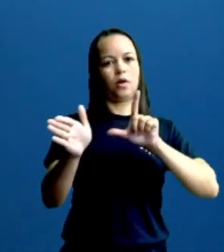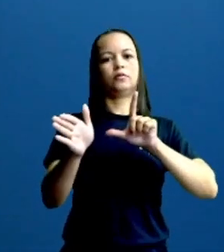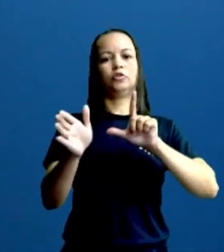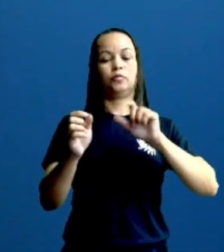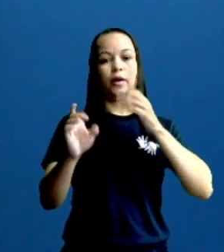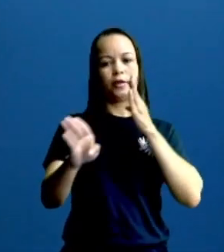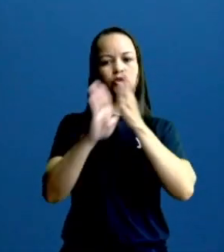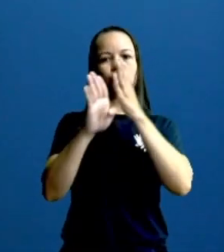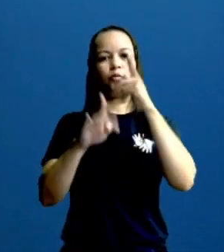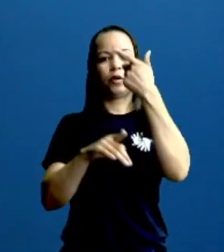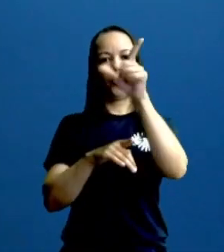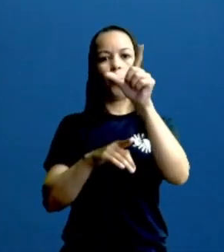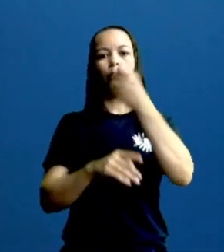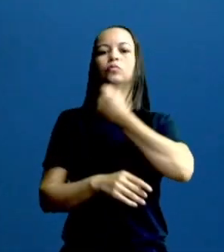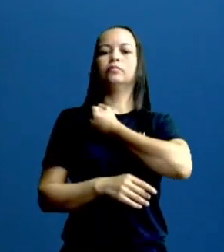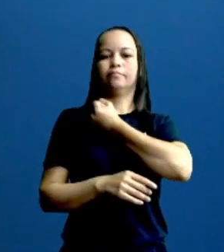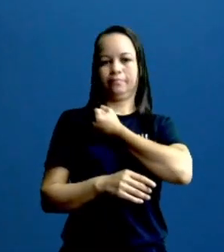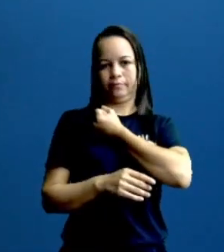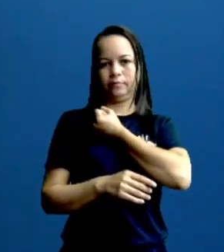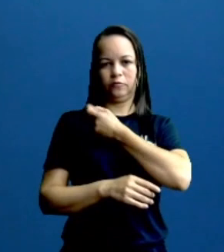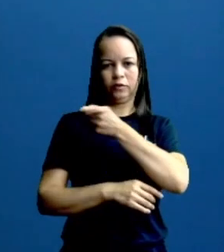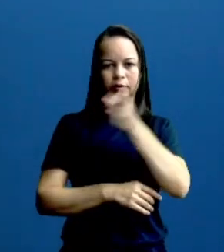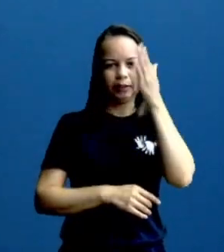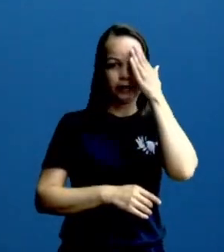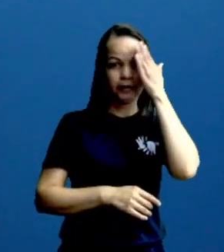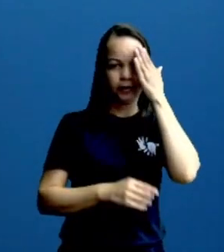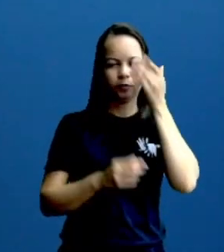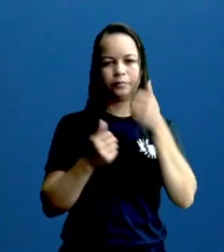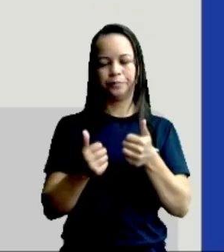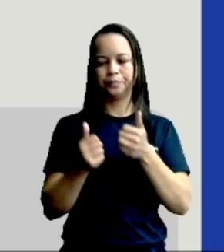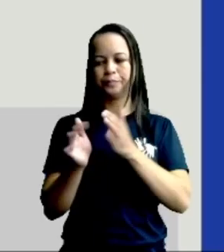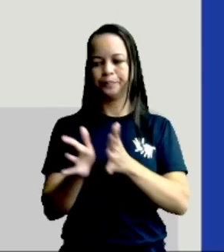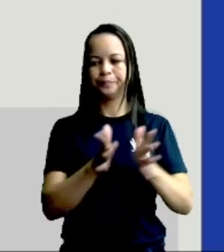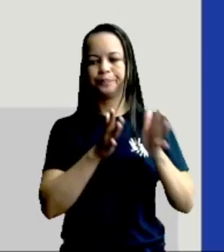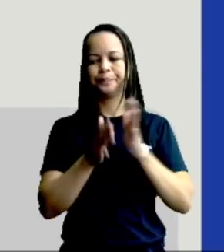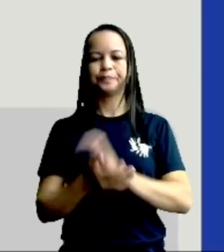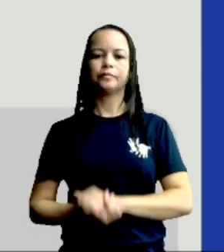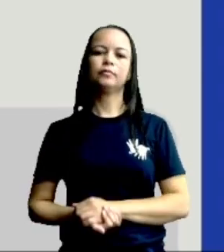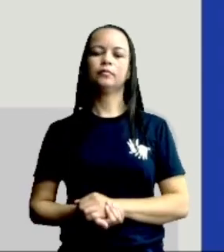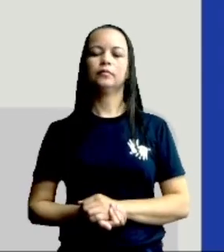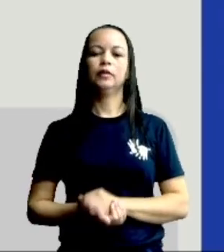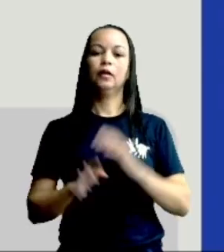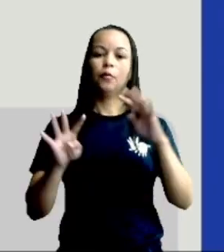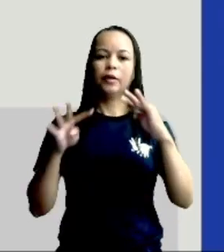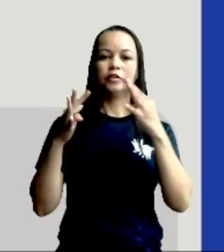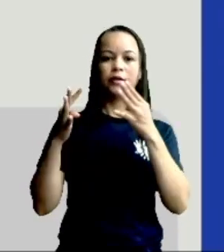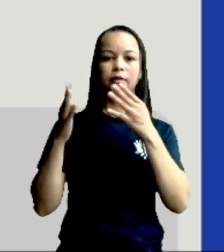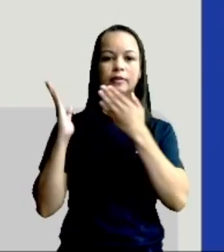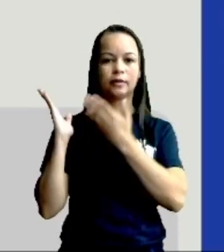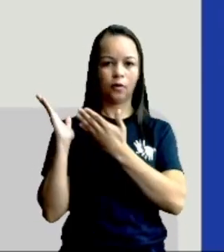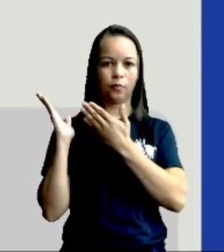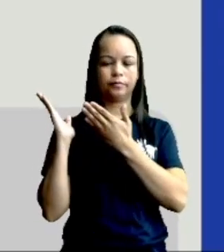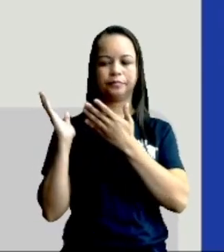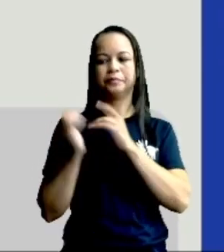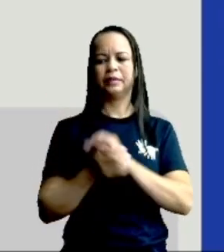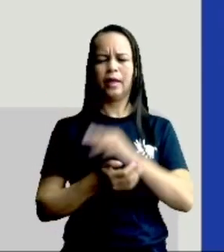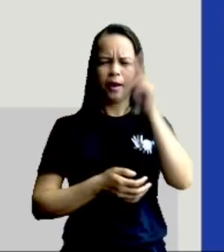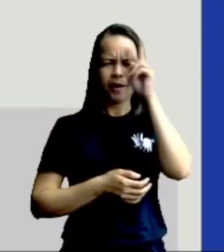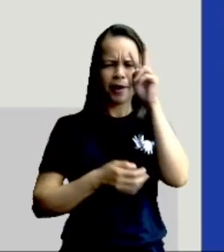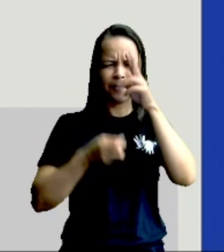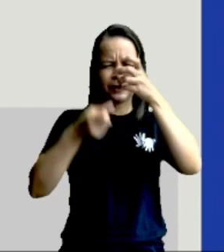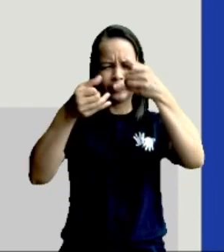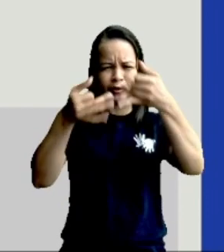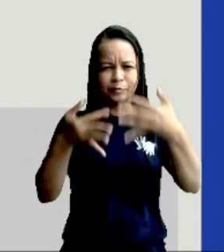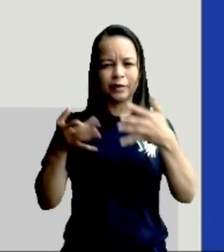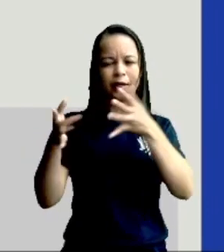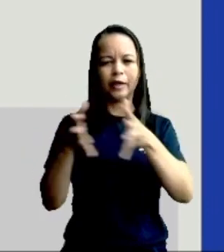outro, ok? Deu para entender? Vamos seguir então. Então, preste atenção aí bem direitinho. Ó. Lembra lá que eu